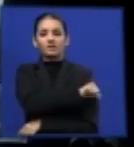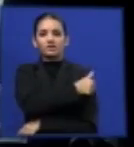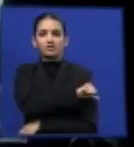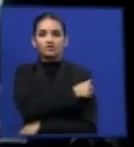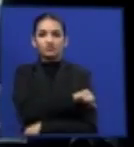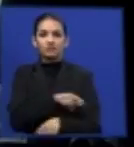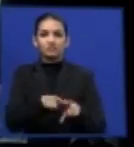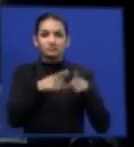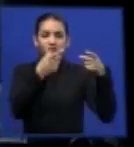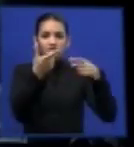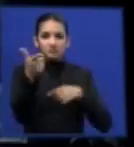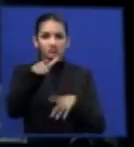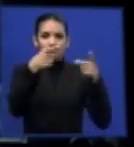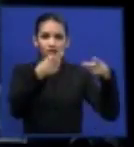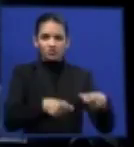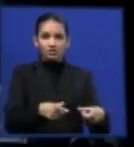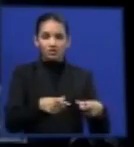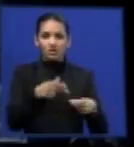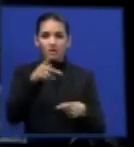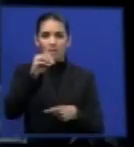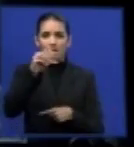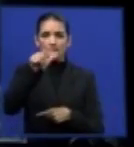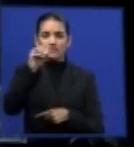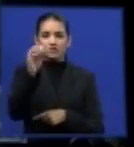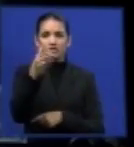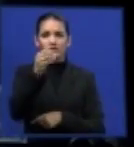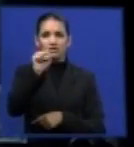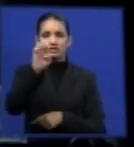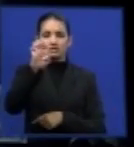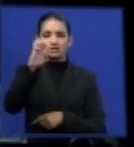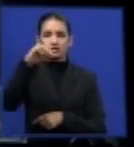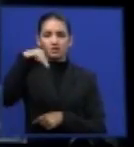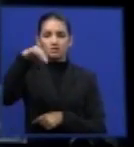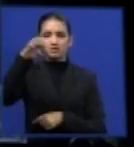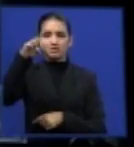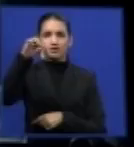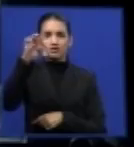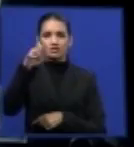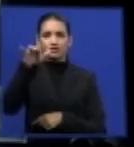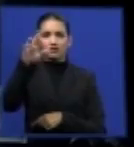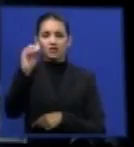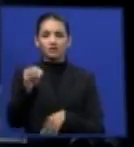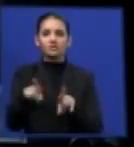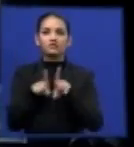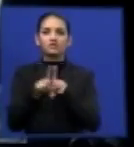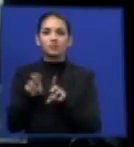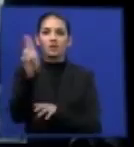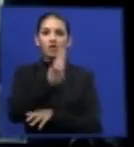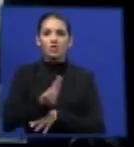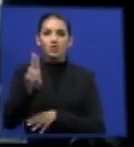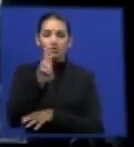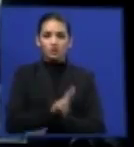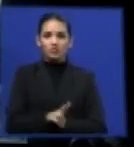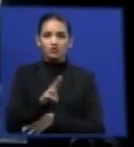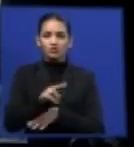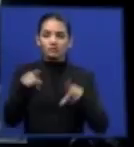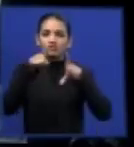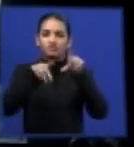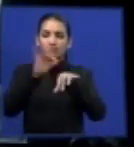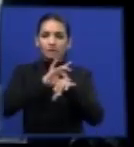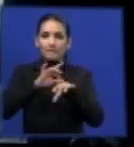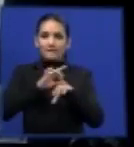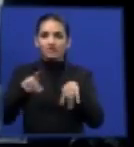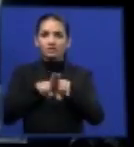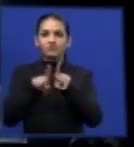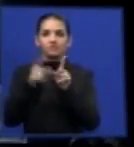sementeiro né que utiliza também eh pneus como insumo energético